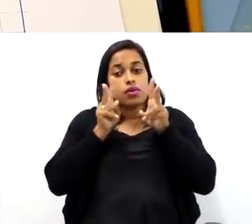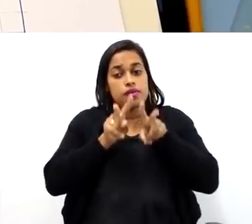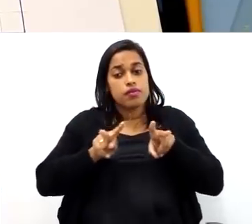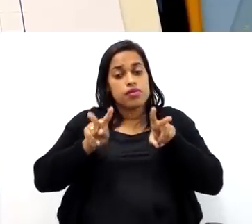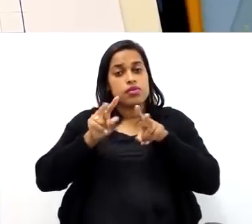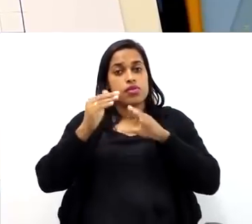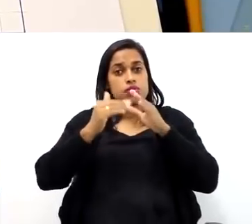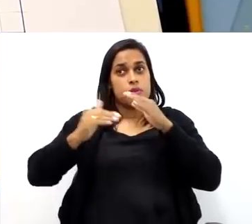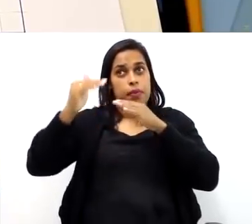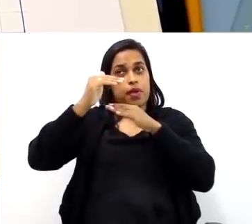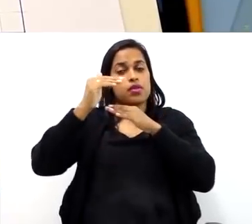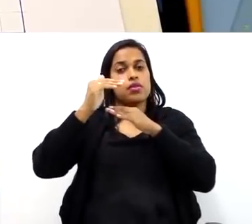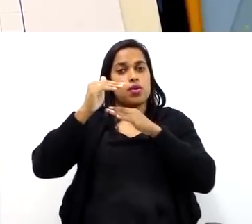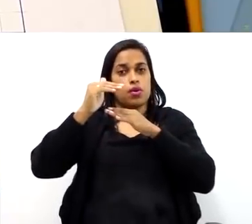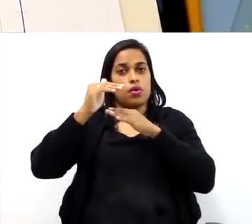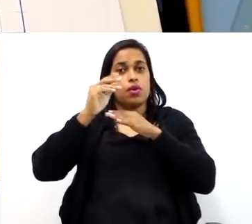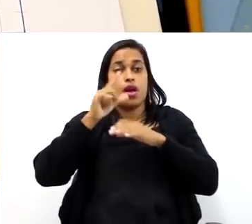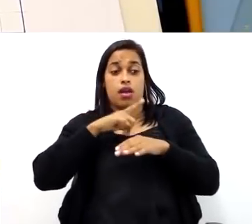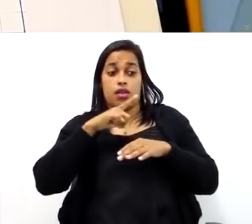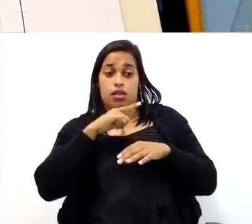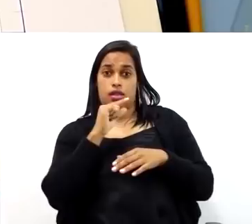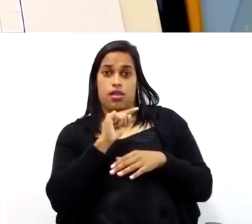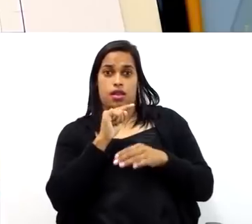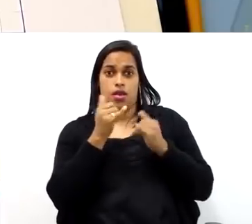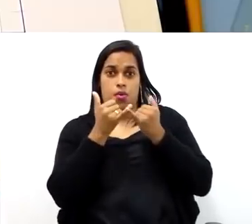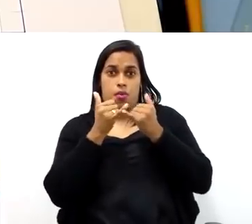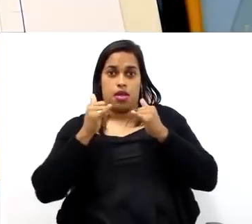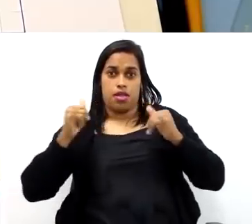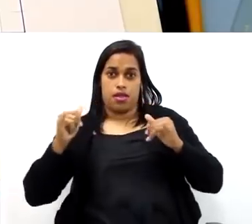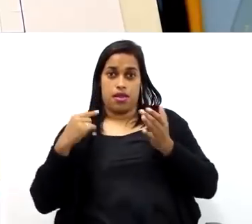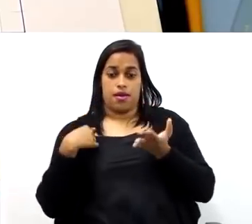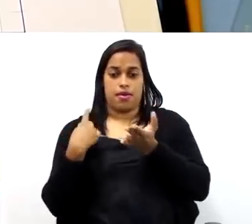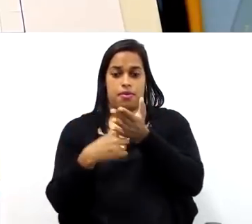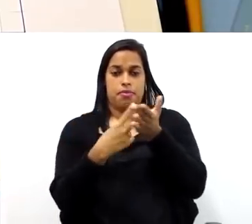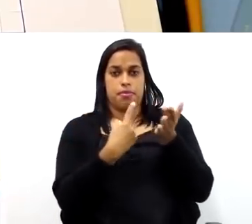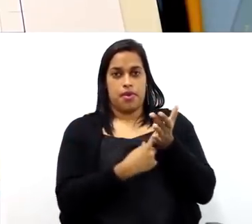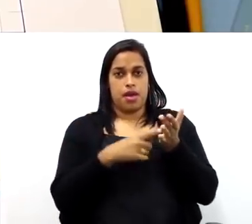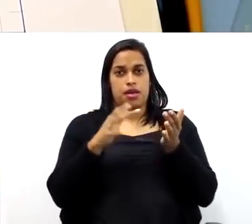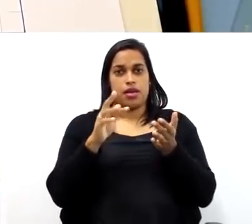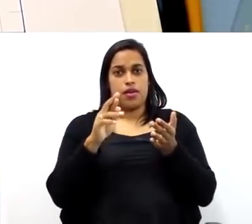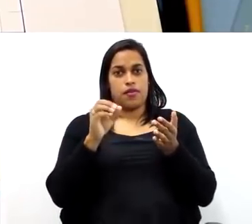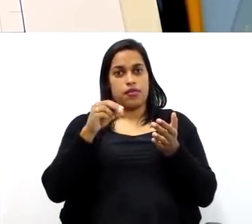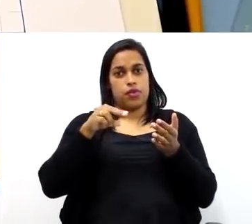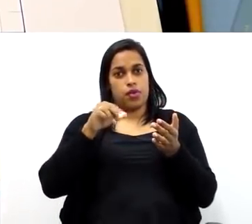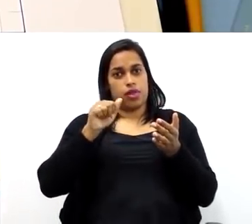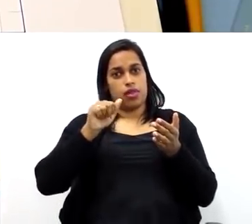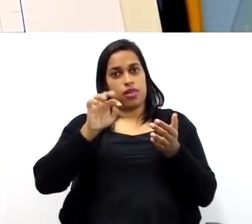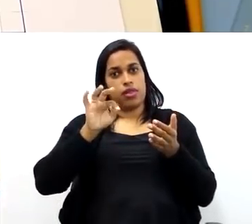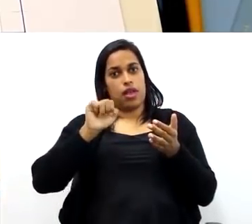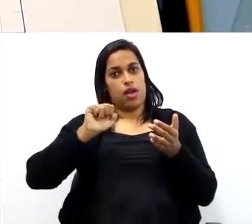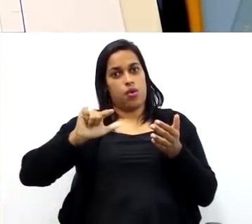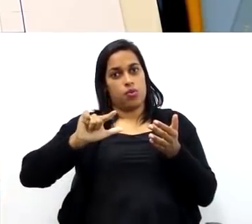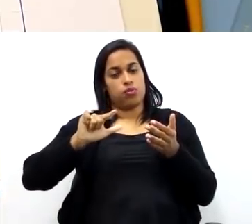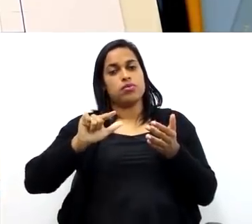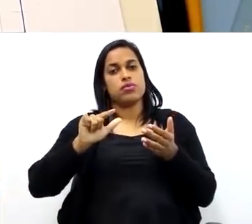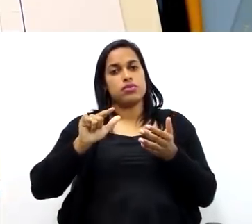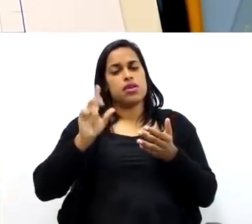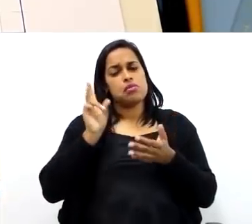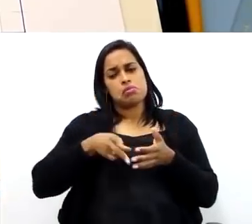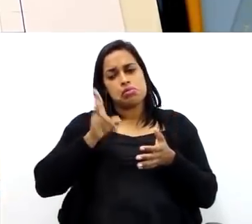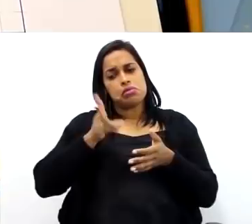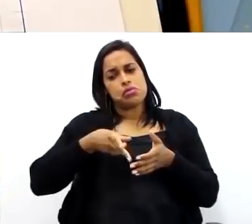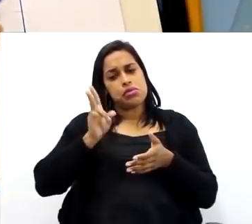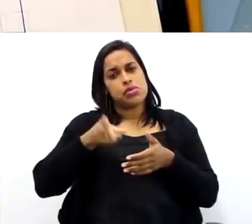o encontro da vista frontal com a vista superior. Aqui eu tenho uma linha de terra que marca o encontro da frontal